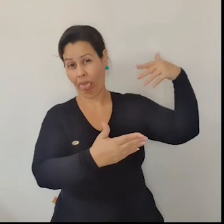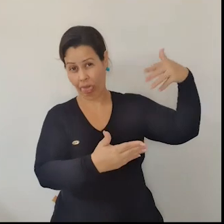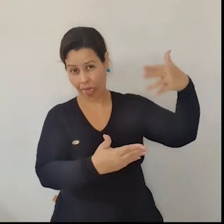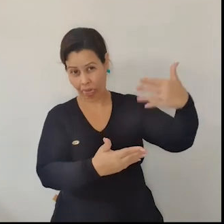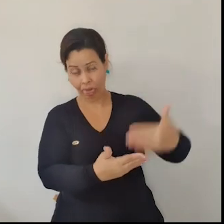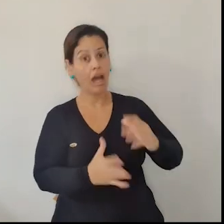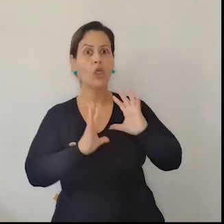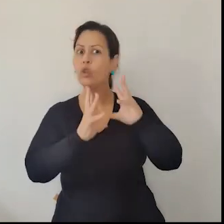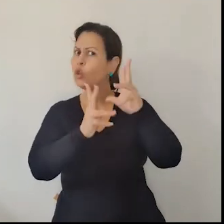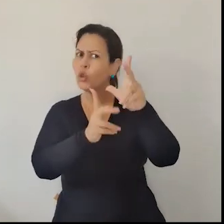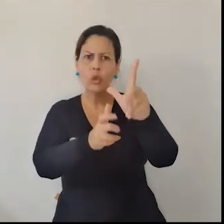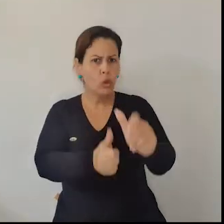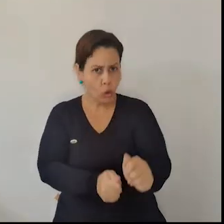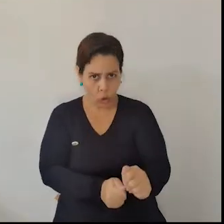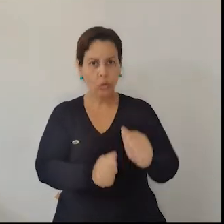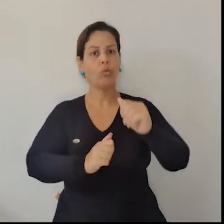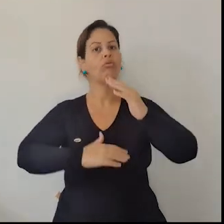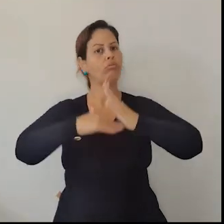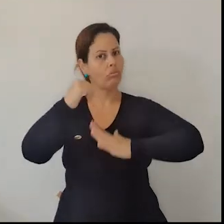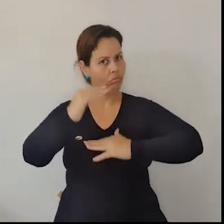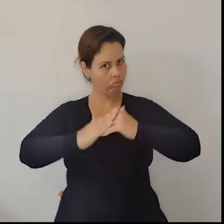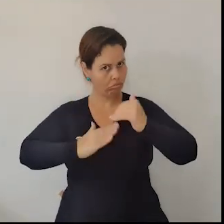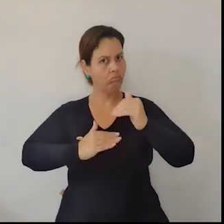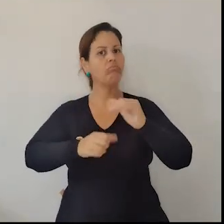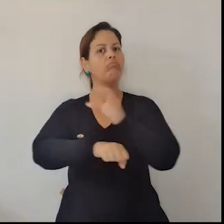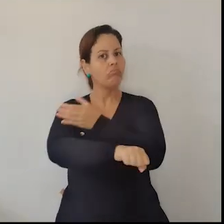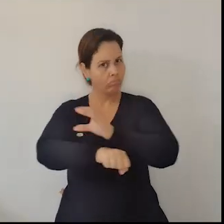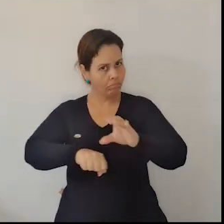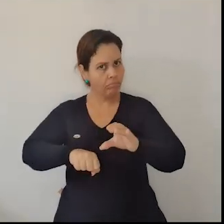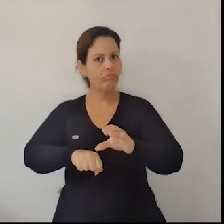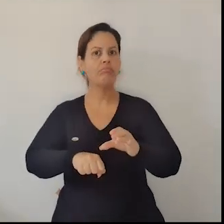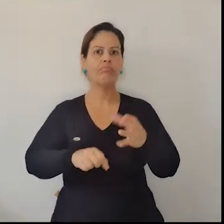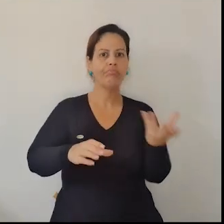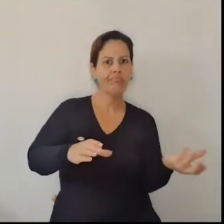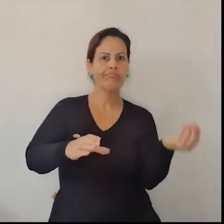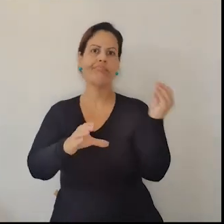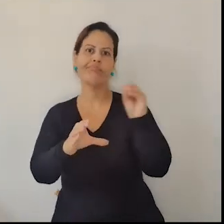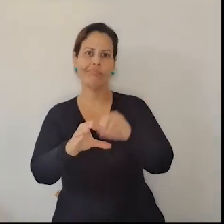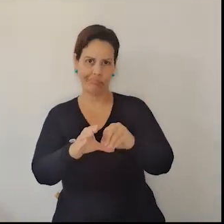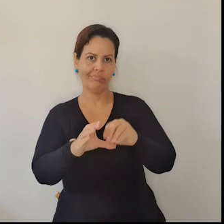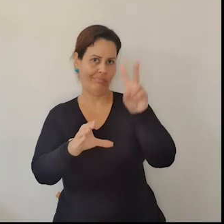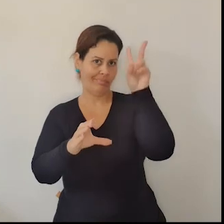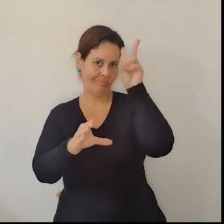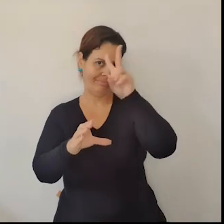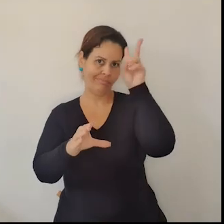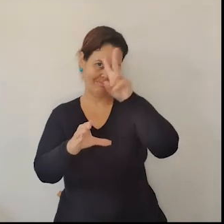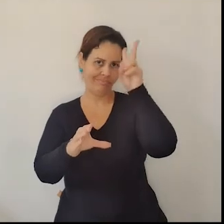uma contribuição para que hoje tenhamos um modelo atômico